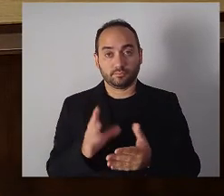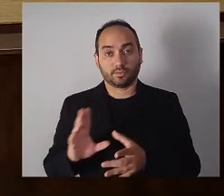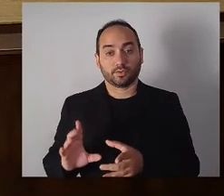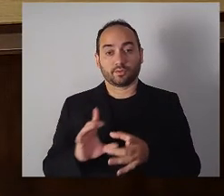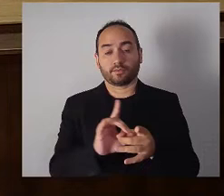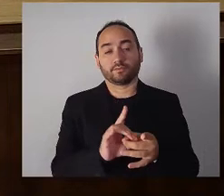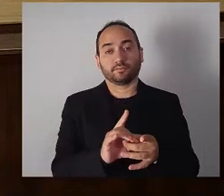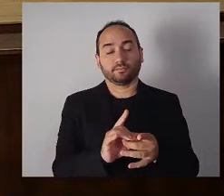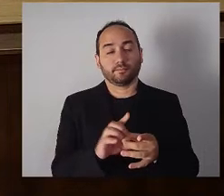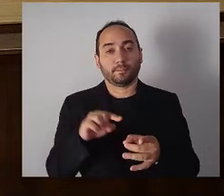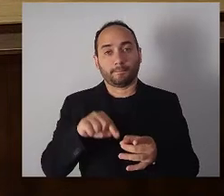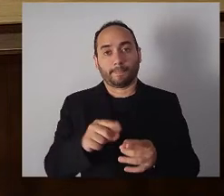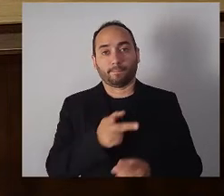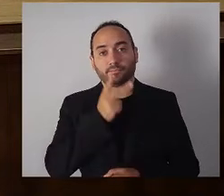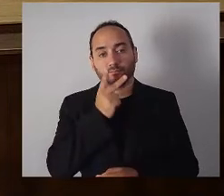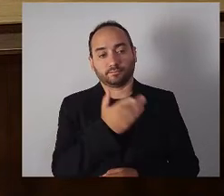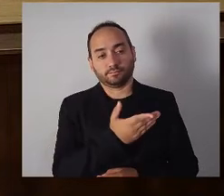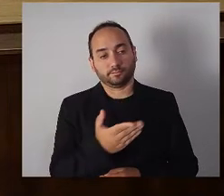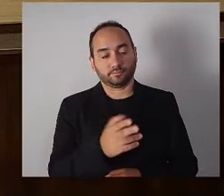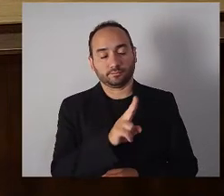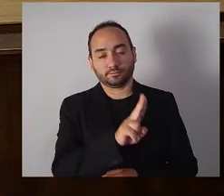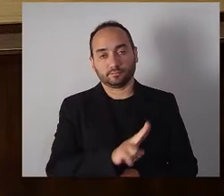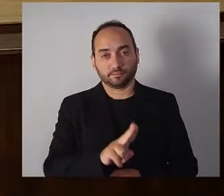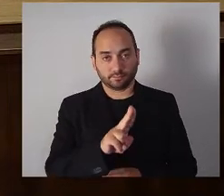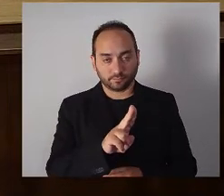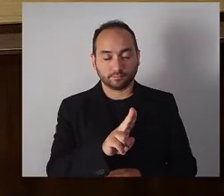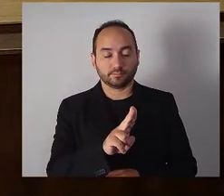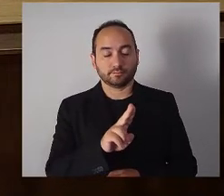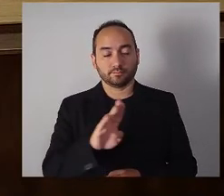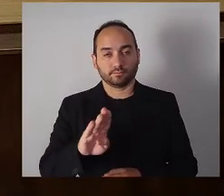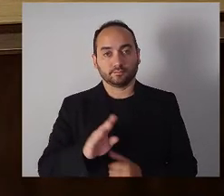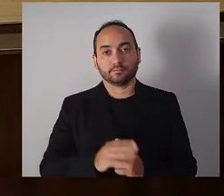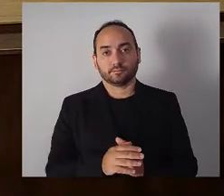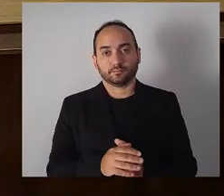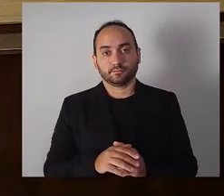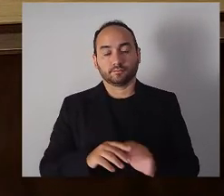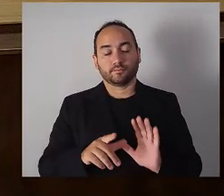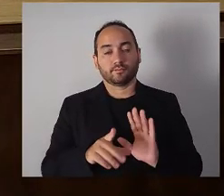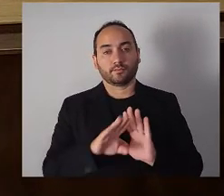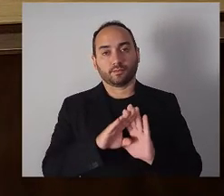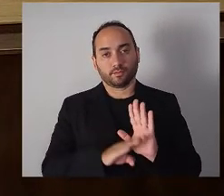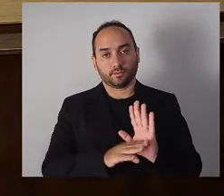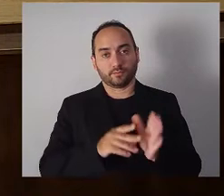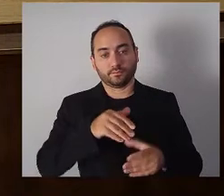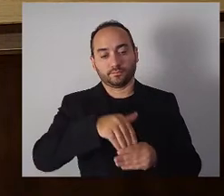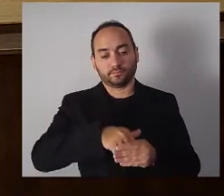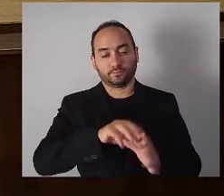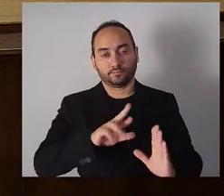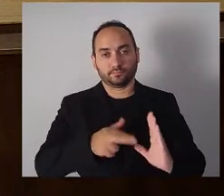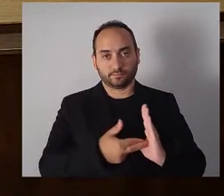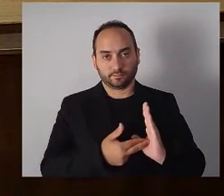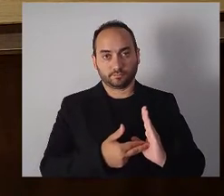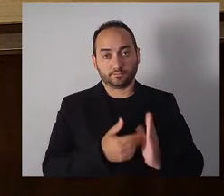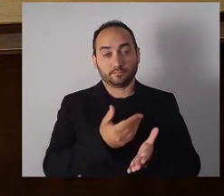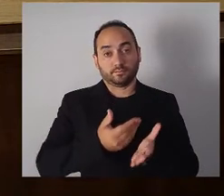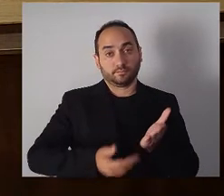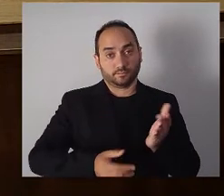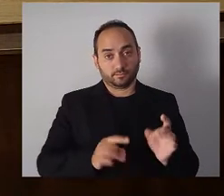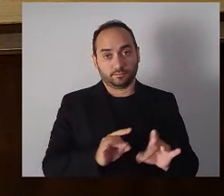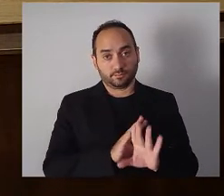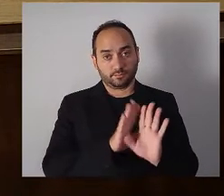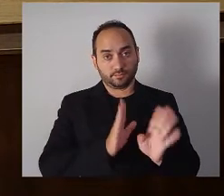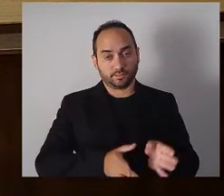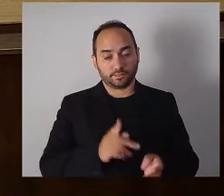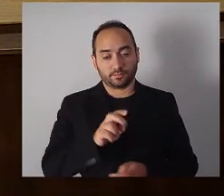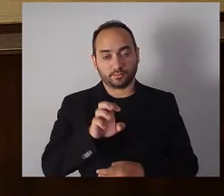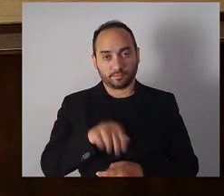filiação ao Partido União Brasil, nos termos do voto do relator. Vencido quanto à última